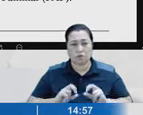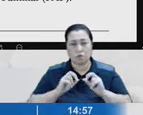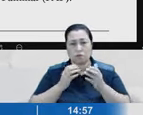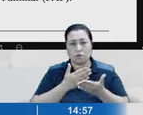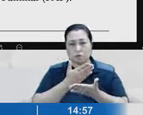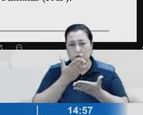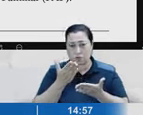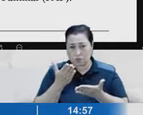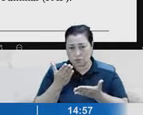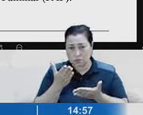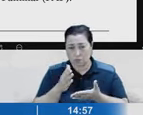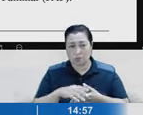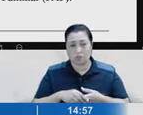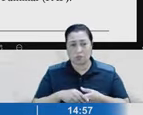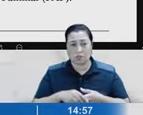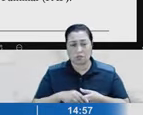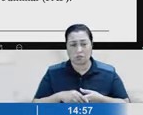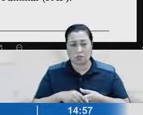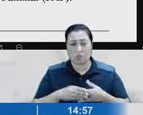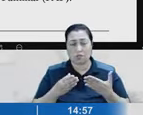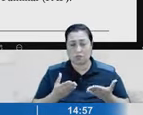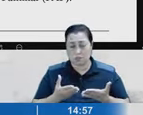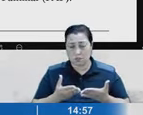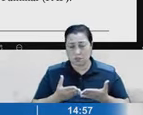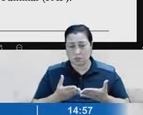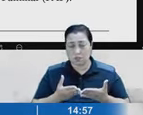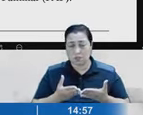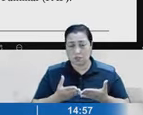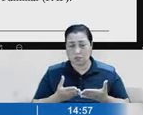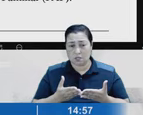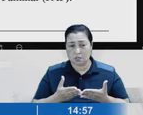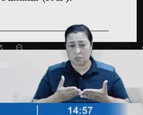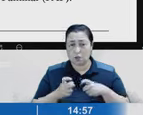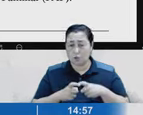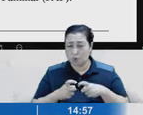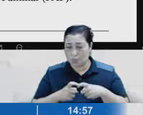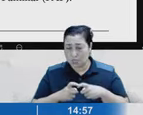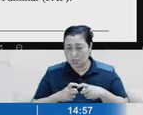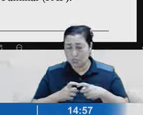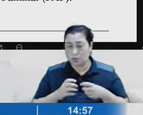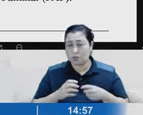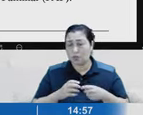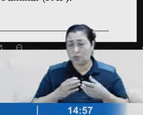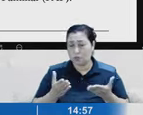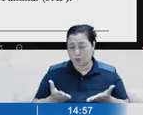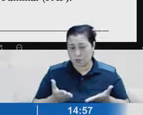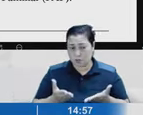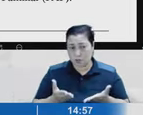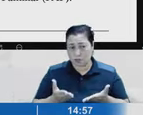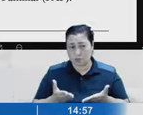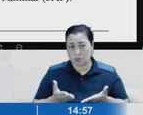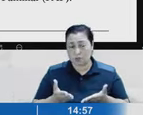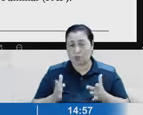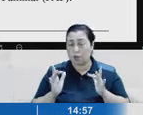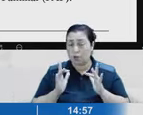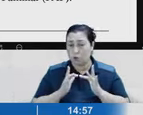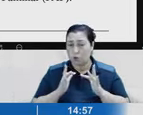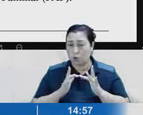coloretal hereditário. É uma coisa bastante específica que o médico, normalmente o especialista, é que toma